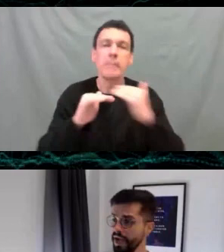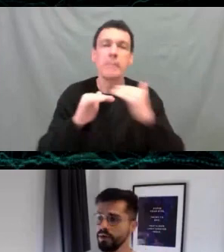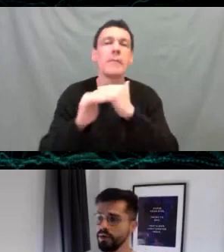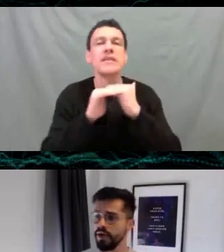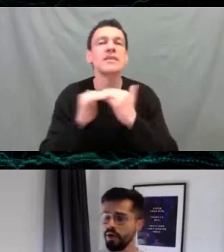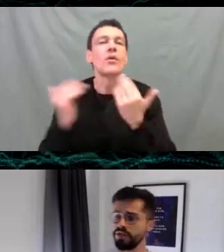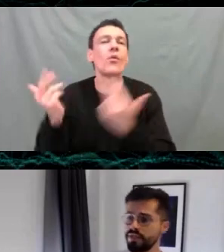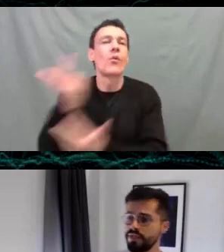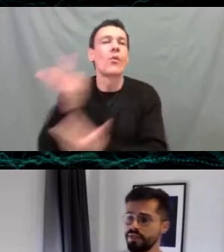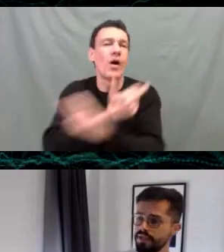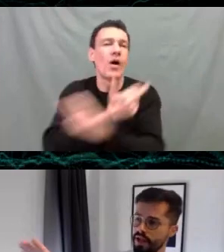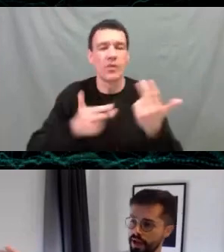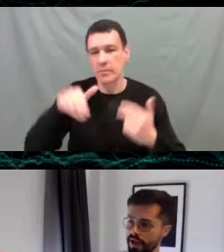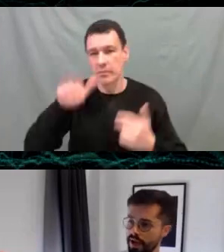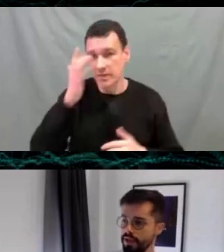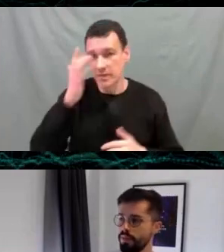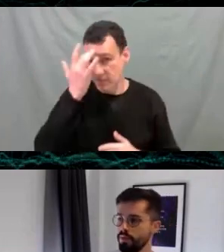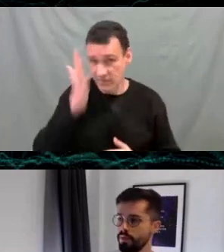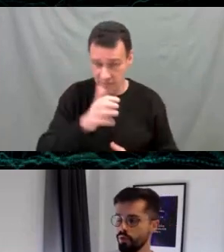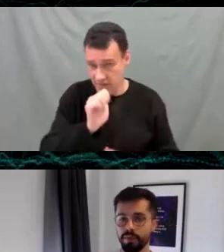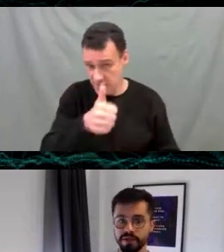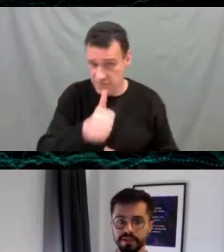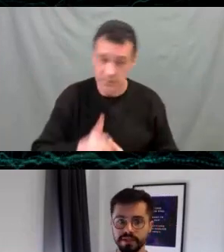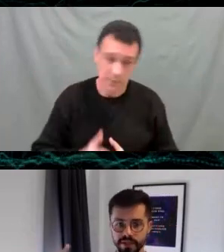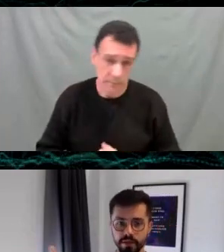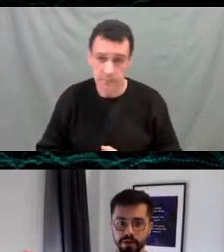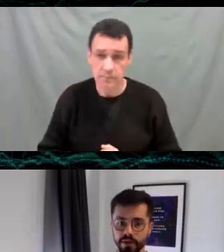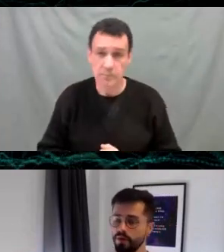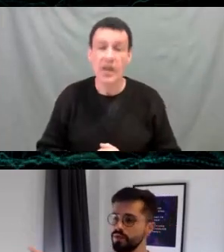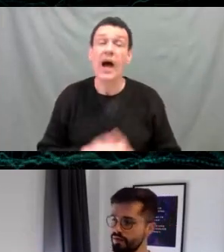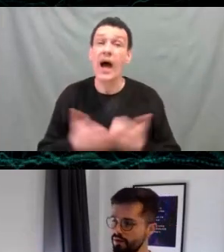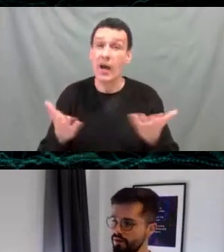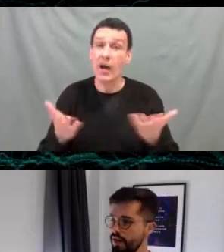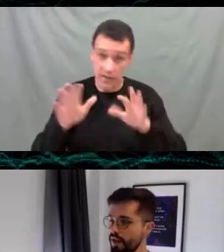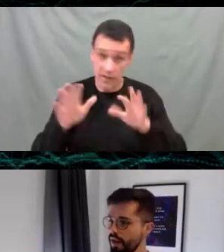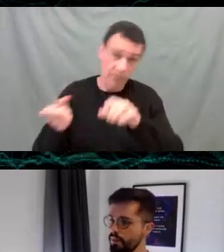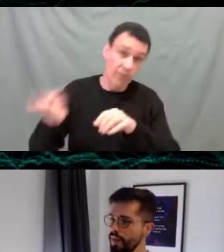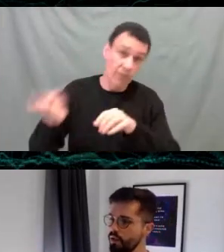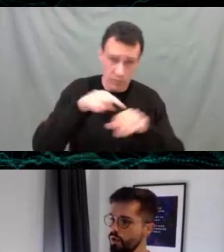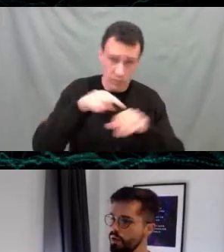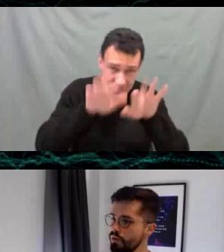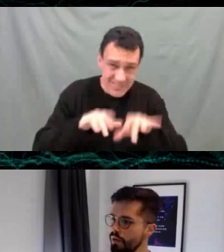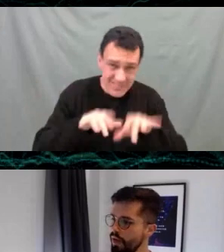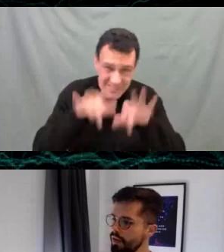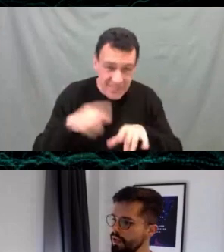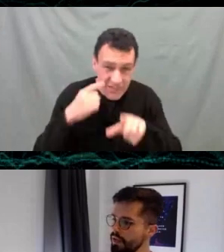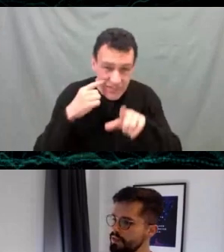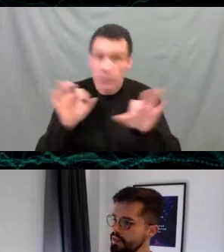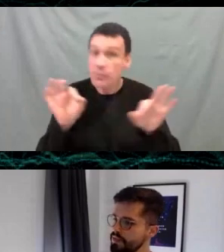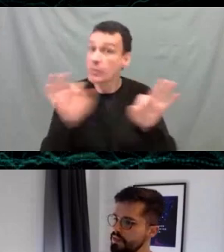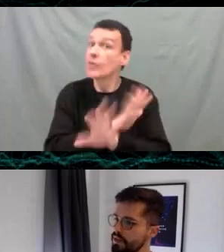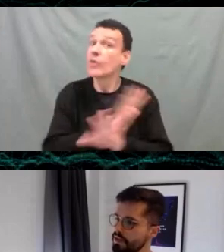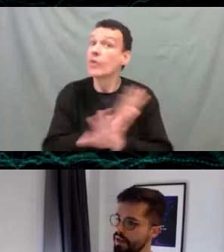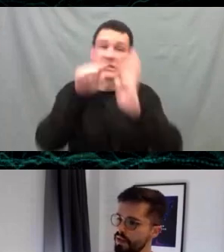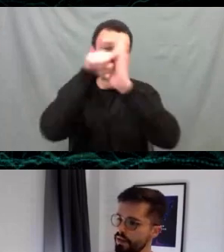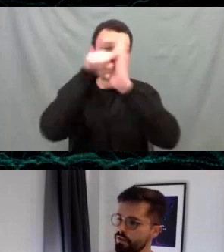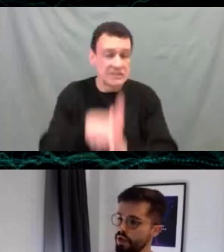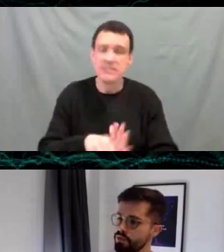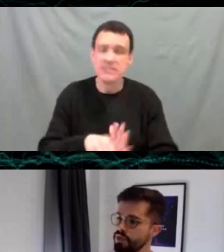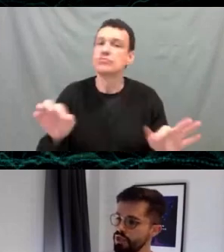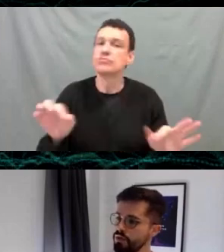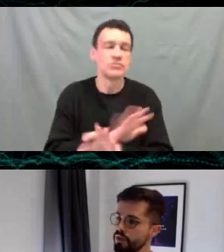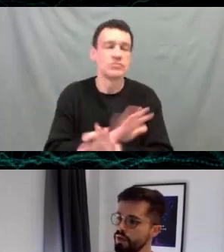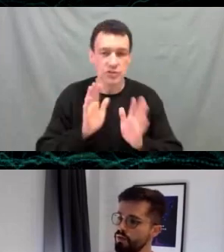aí ó agora se você quiser olhar aqui para o nosso execução você vai ver que ele pegou aqui Instância